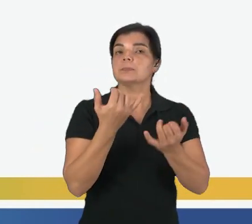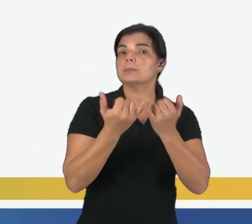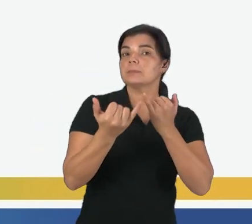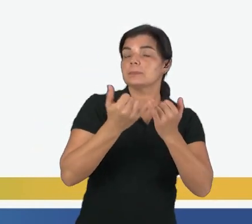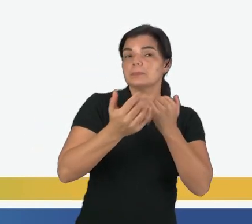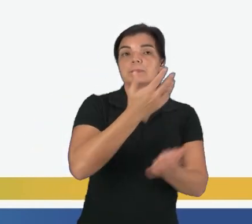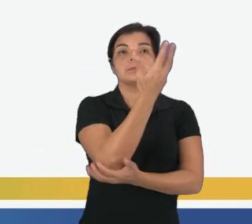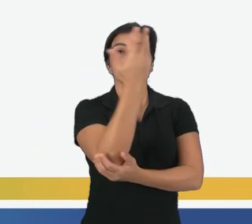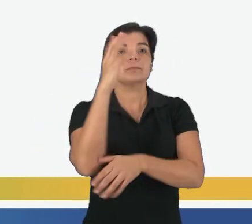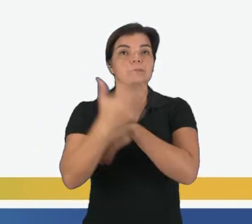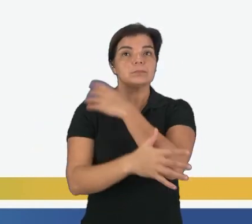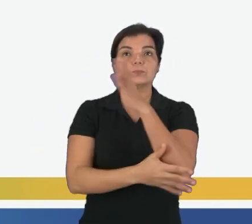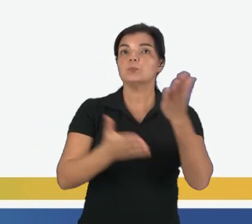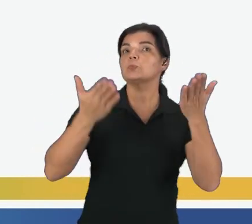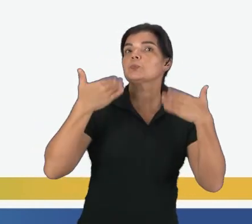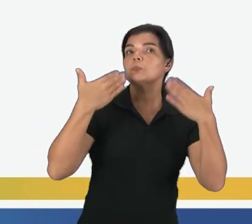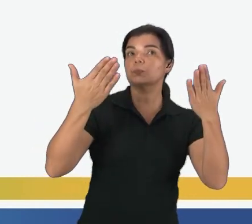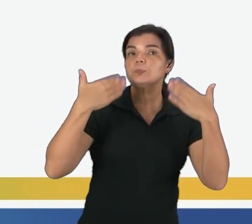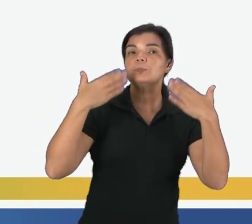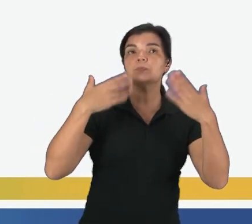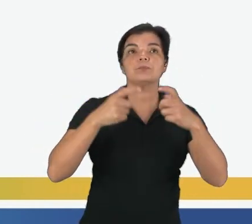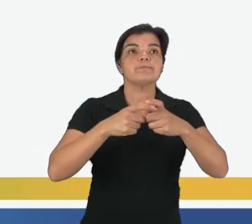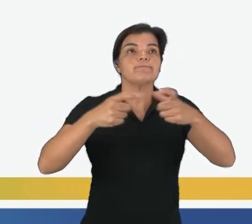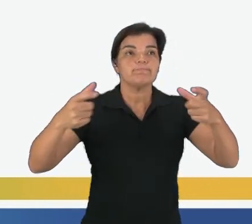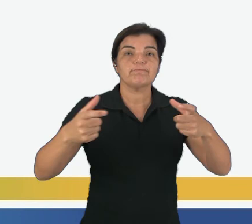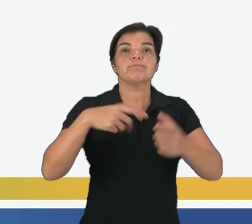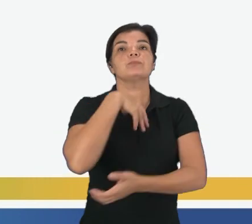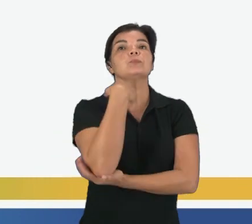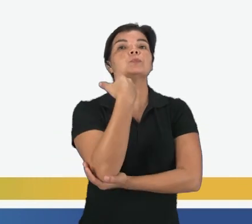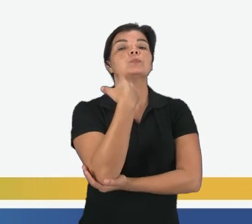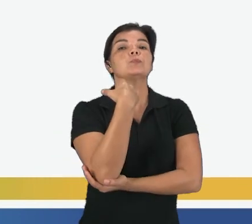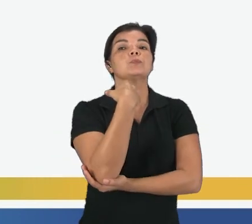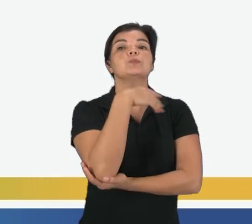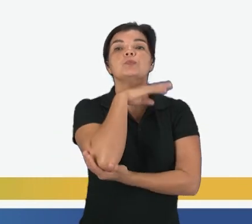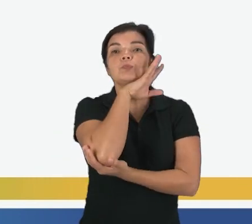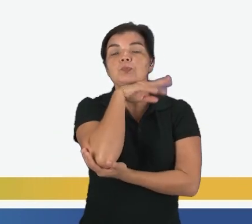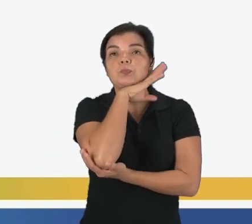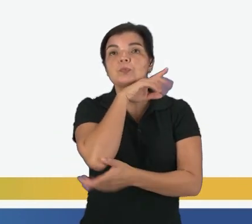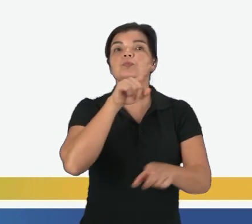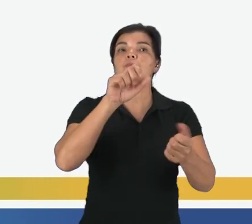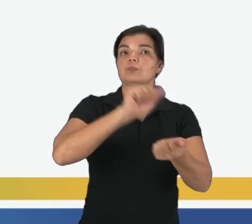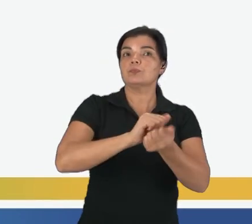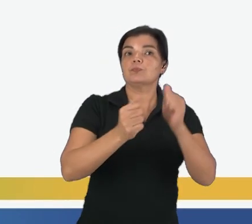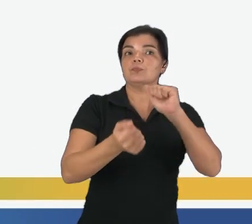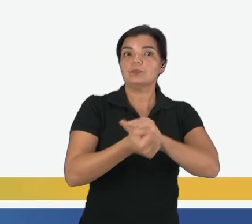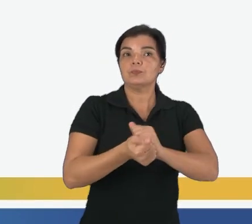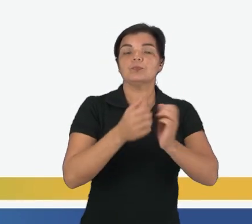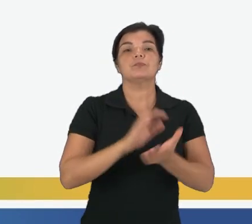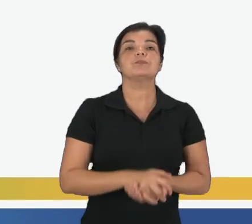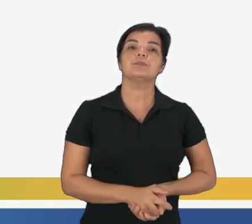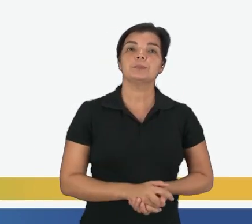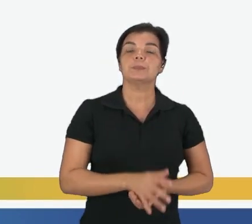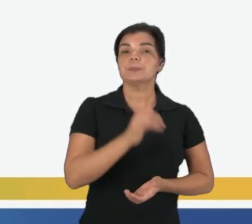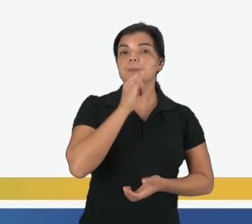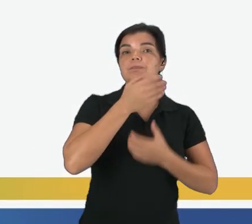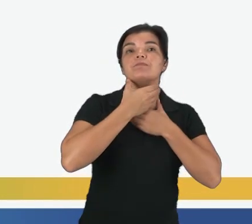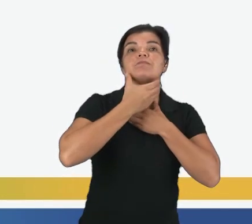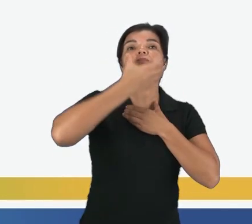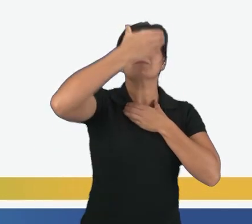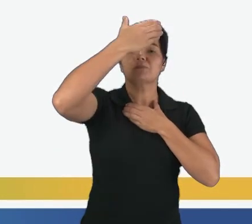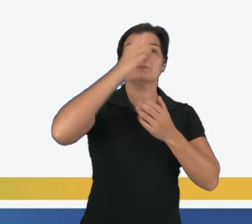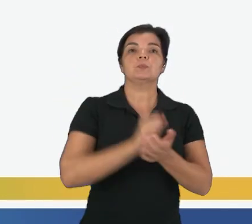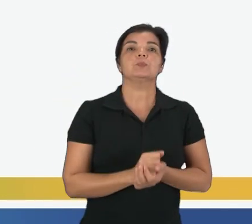clima tropical e grandes pastagens. Os animais que se adaptam a esse habitat são, trouxe aqui para vocês como exemplo a